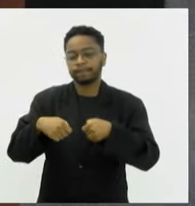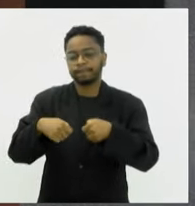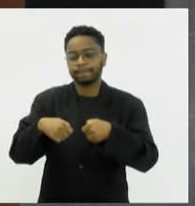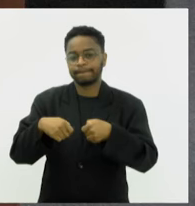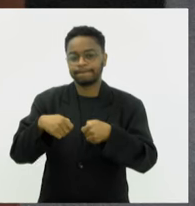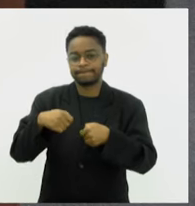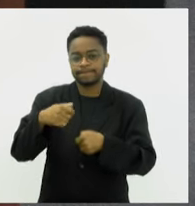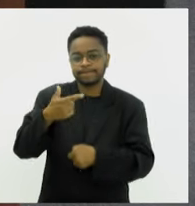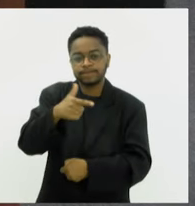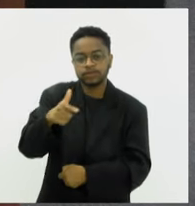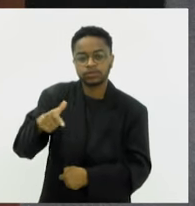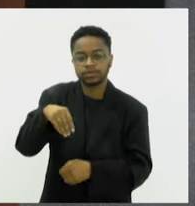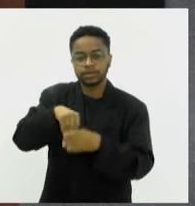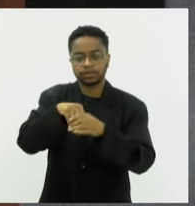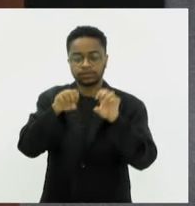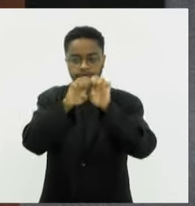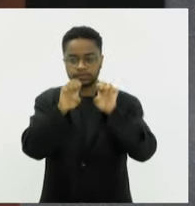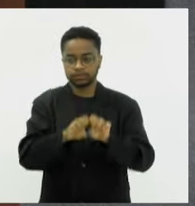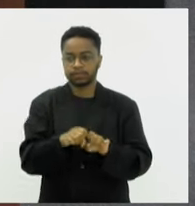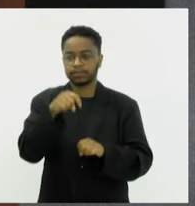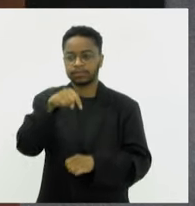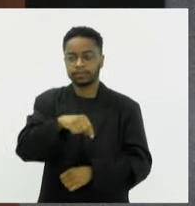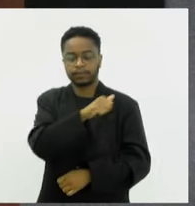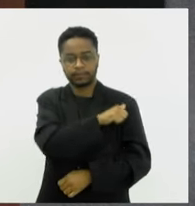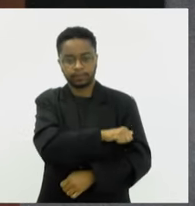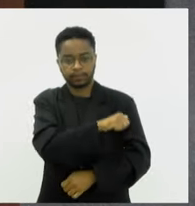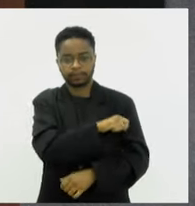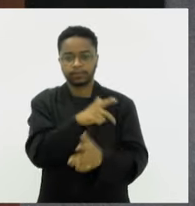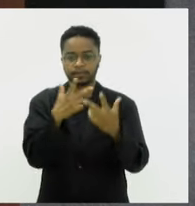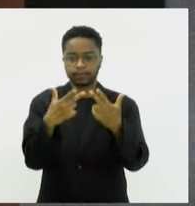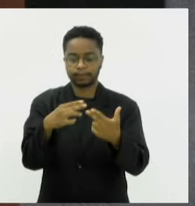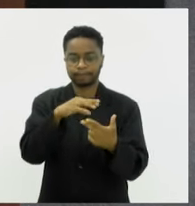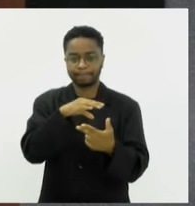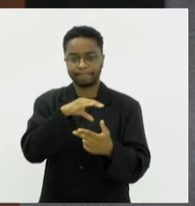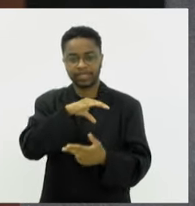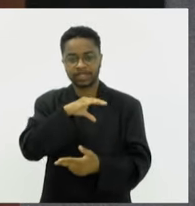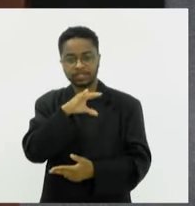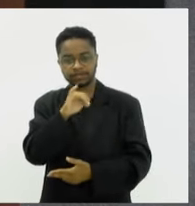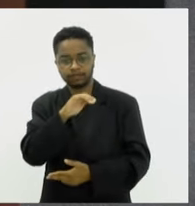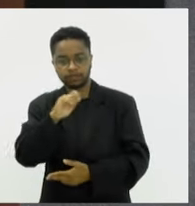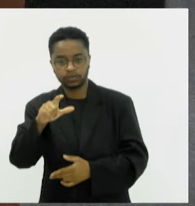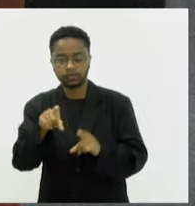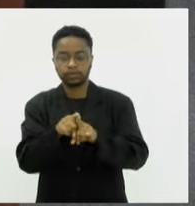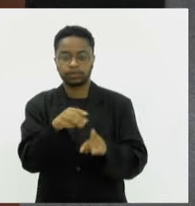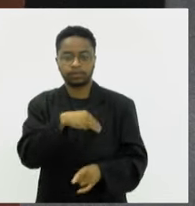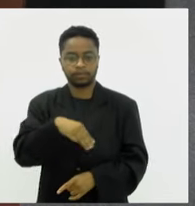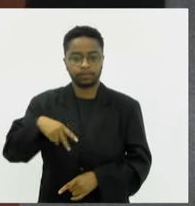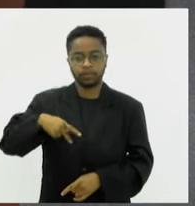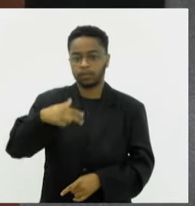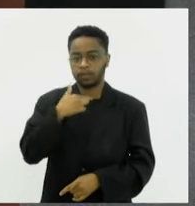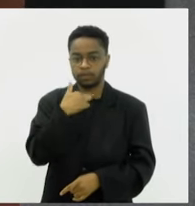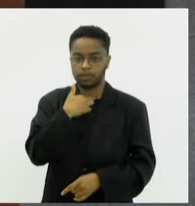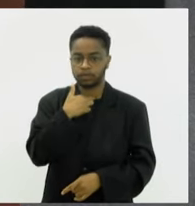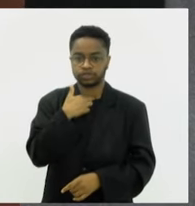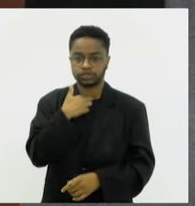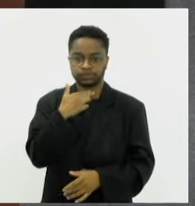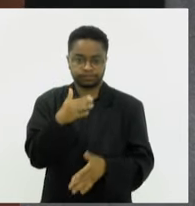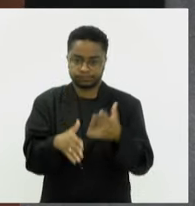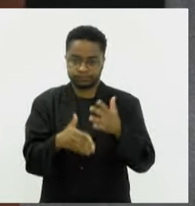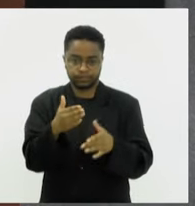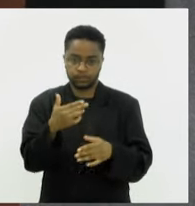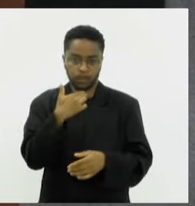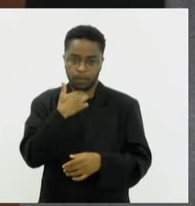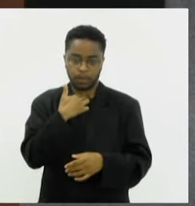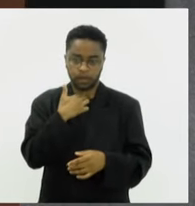de estruturas do nosso Estado, como a Polícia Civil, como o Ministério Público, interferência. Era isso que